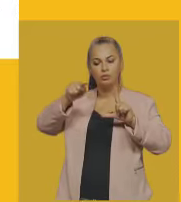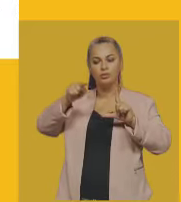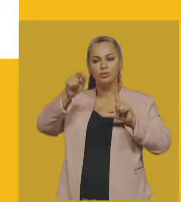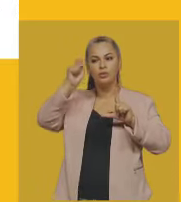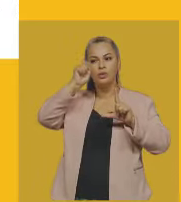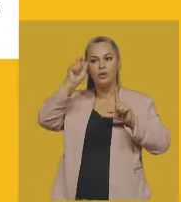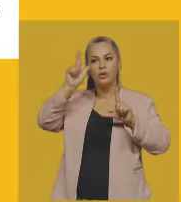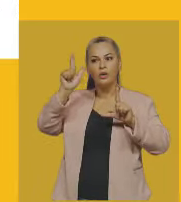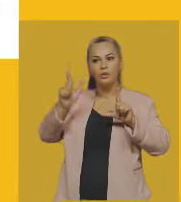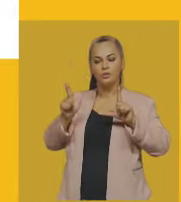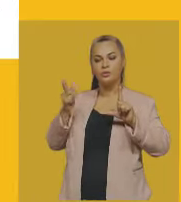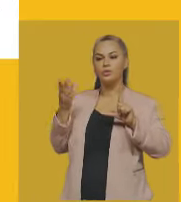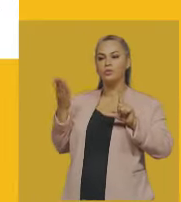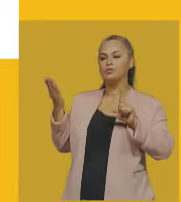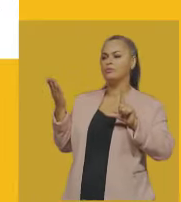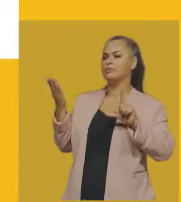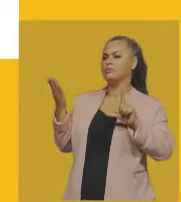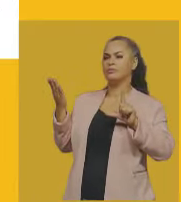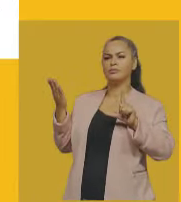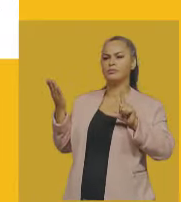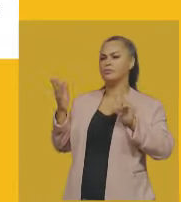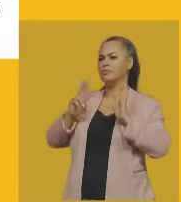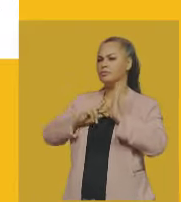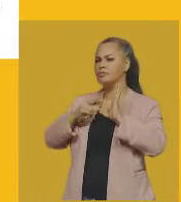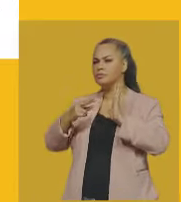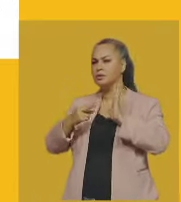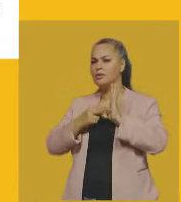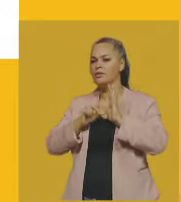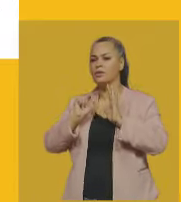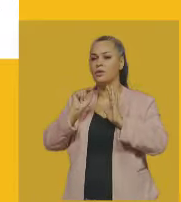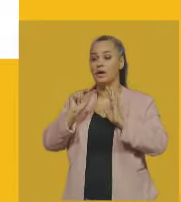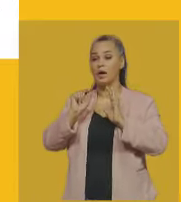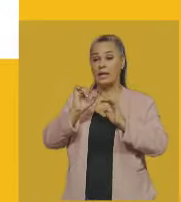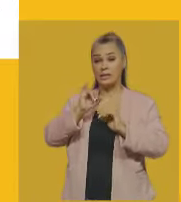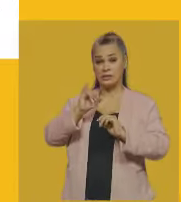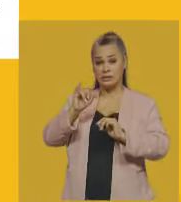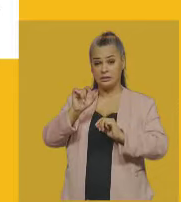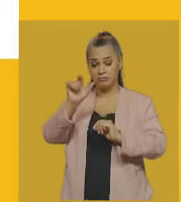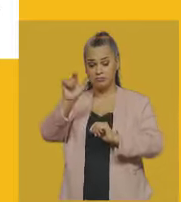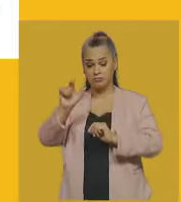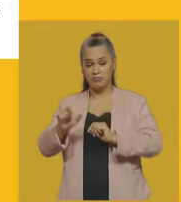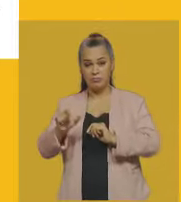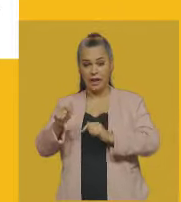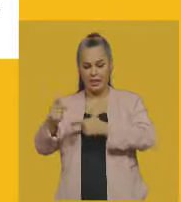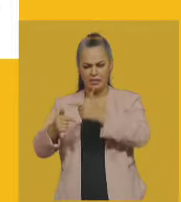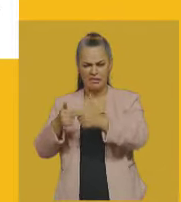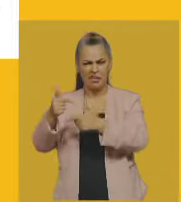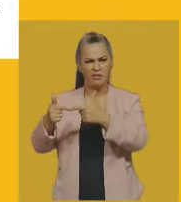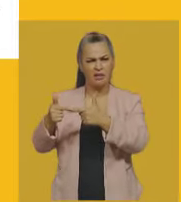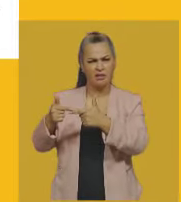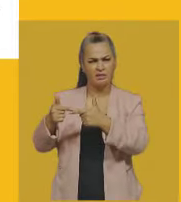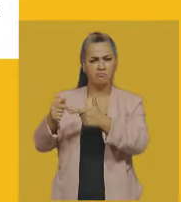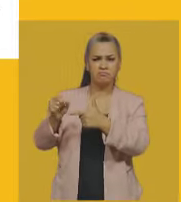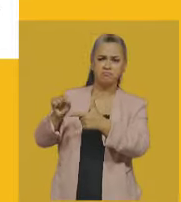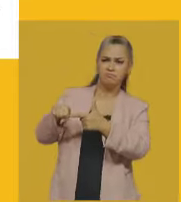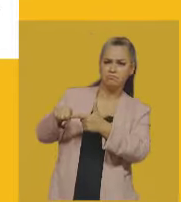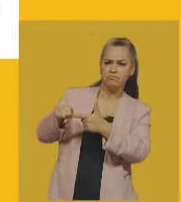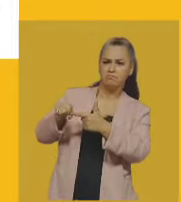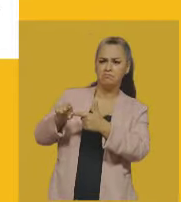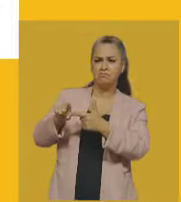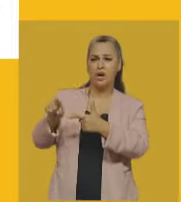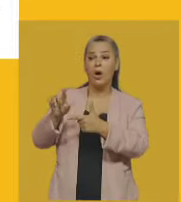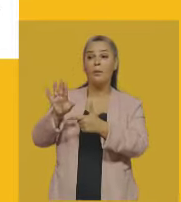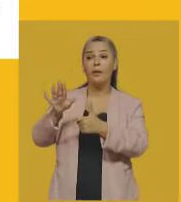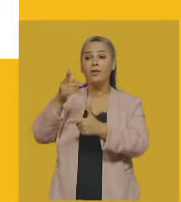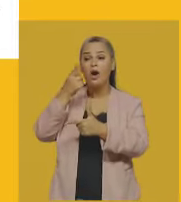nível, né, de ocupação das pessoas, se elas estão trabalhando ou não. O que a gente vai perceber é que depois de lá dos seus 12, 13